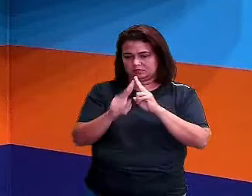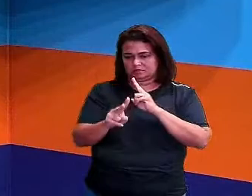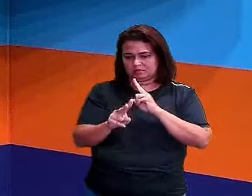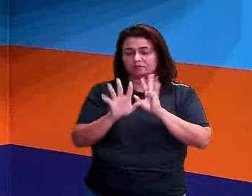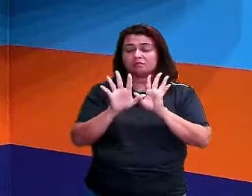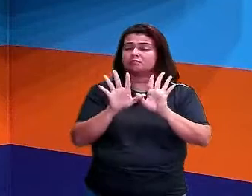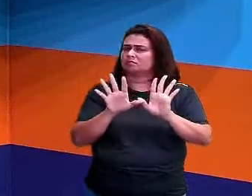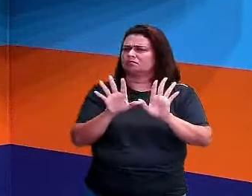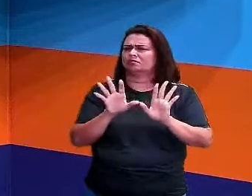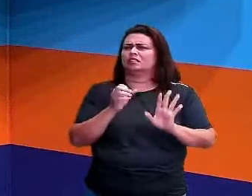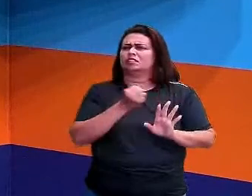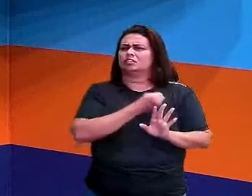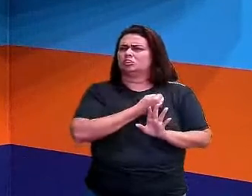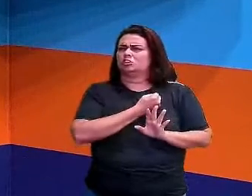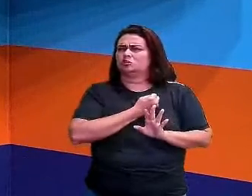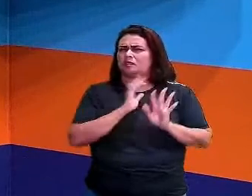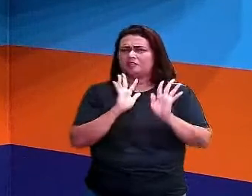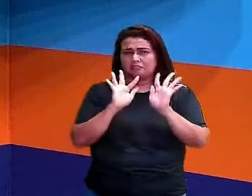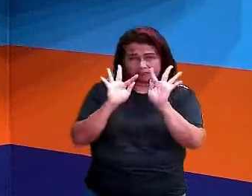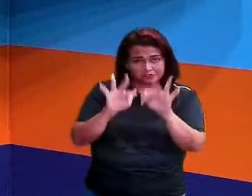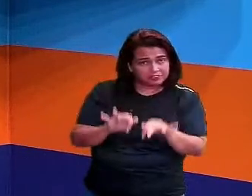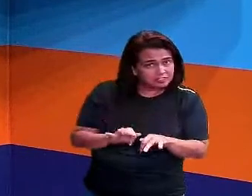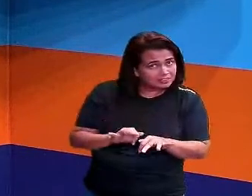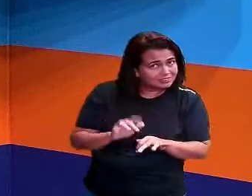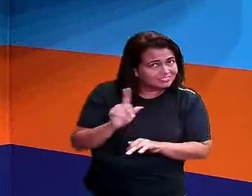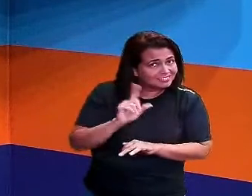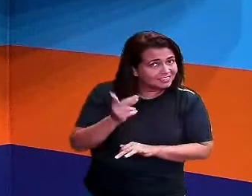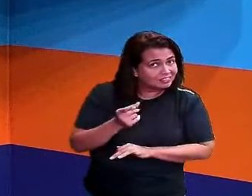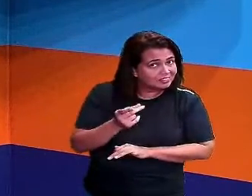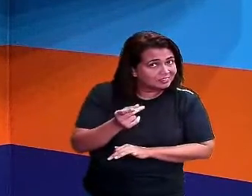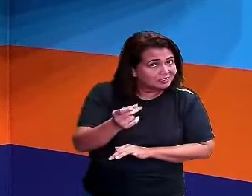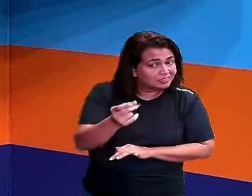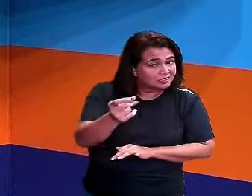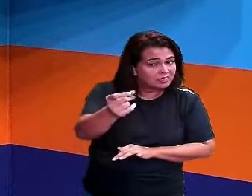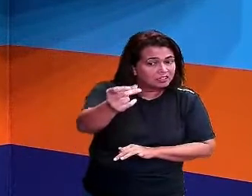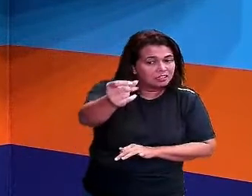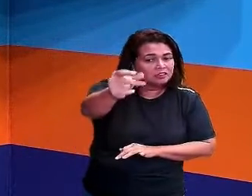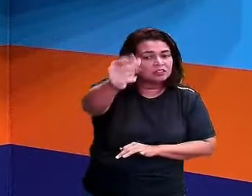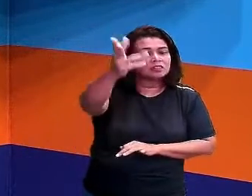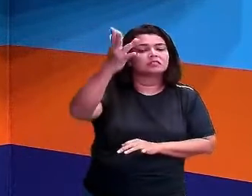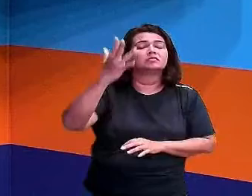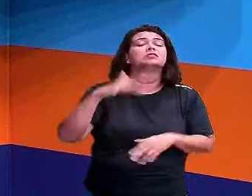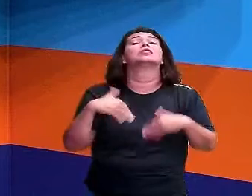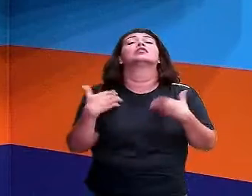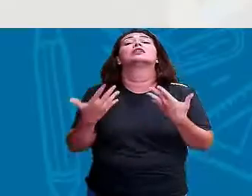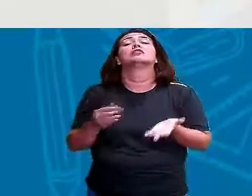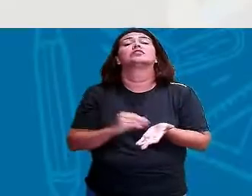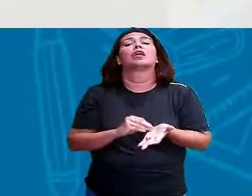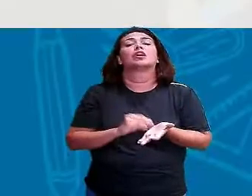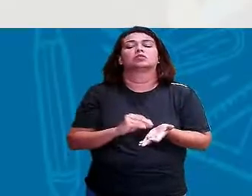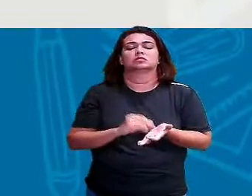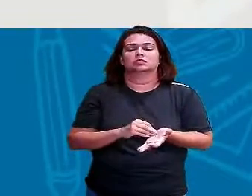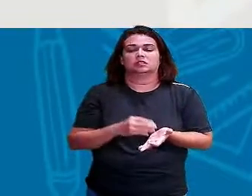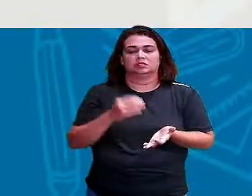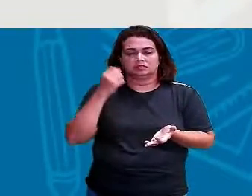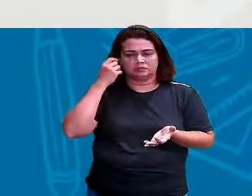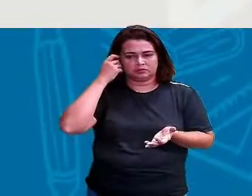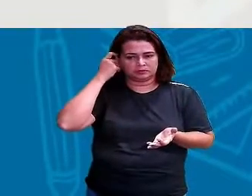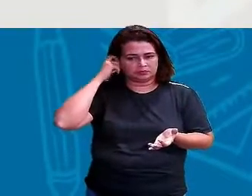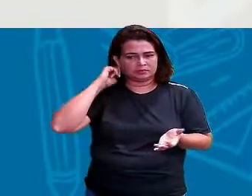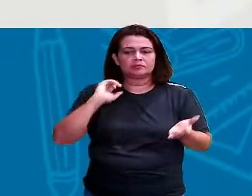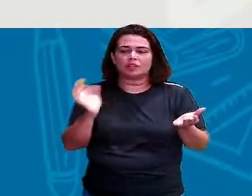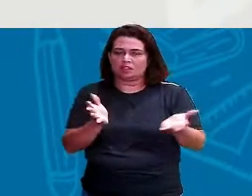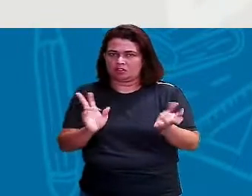aí, né? Os números são infinitos e vão seguindo. Cadê o restante dos números? Vamos fazer agora, tá?